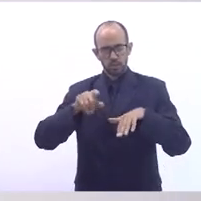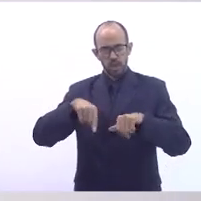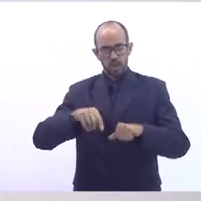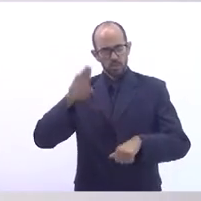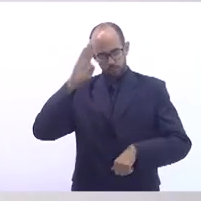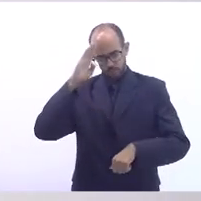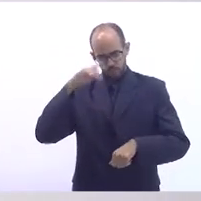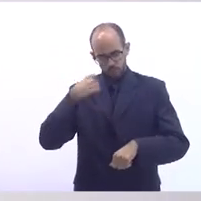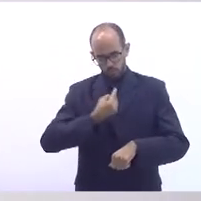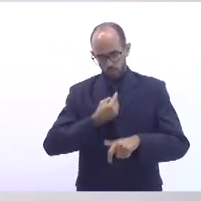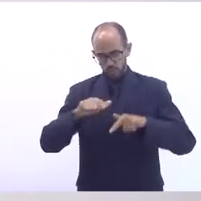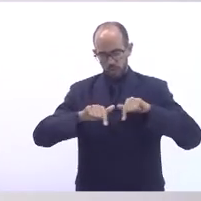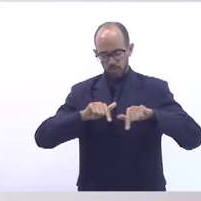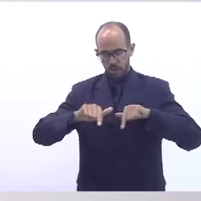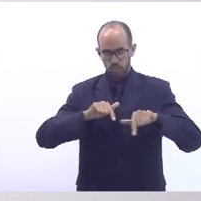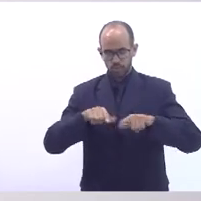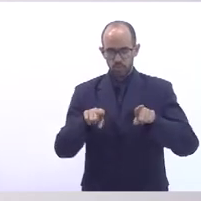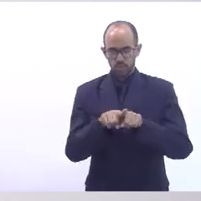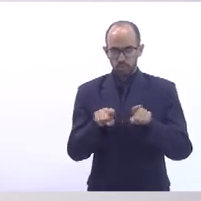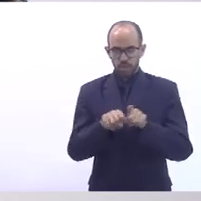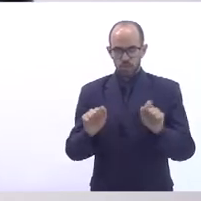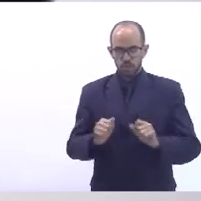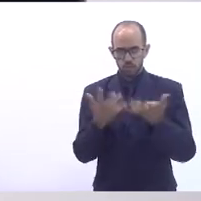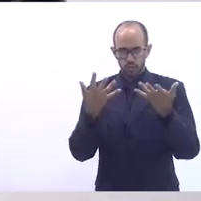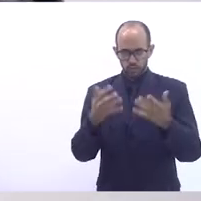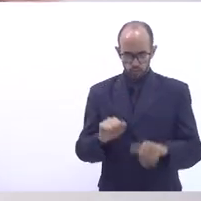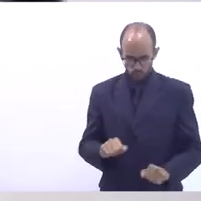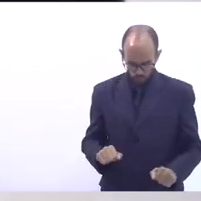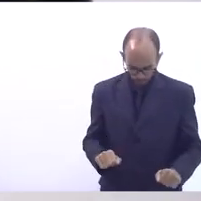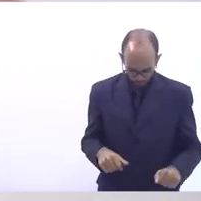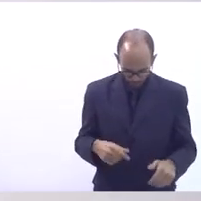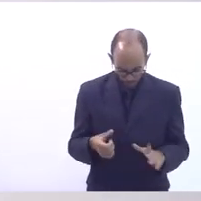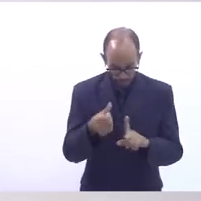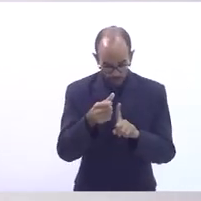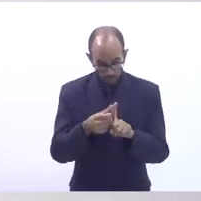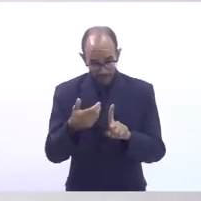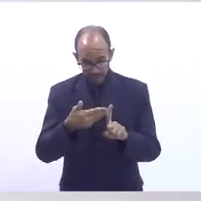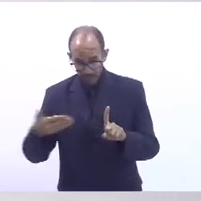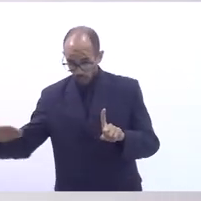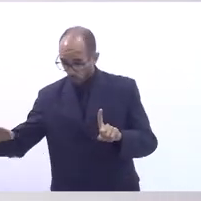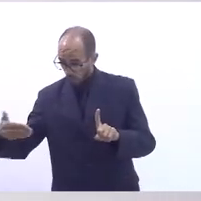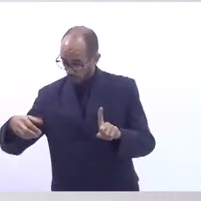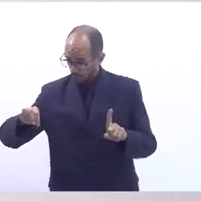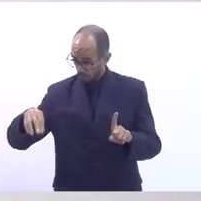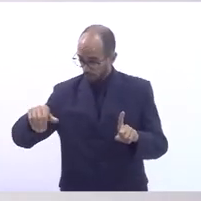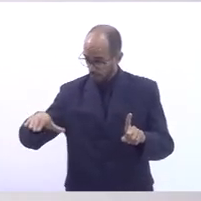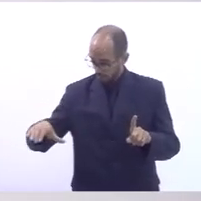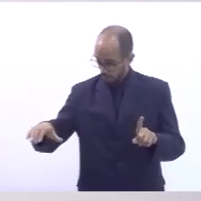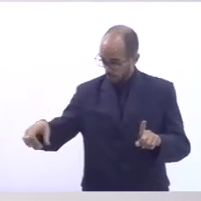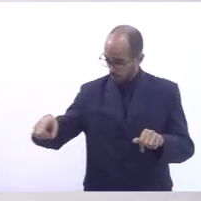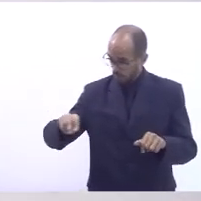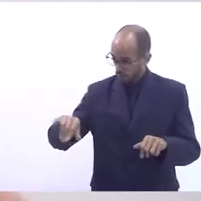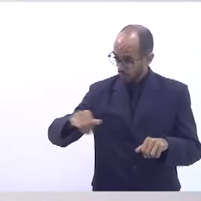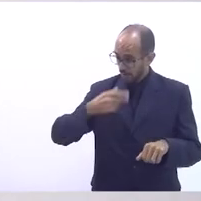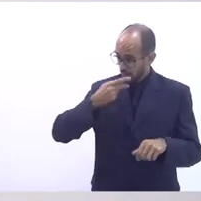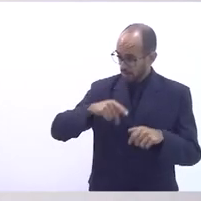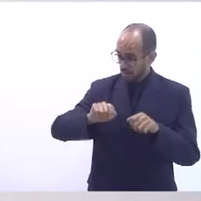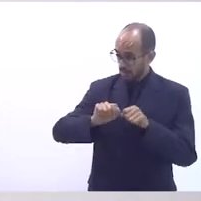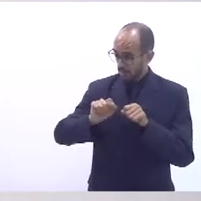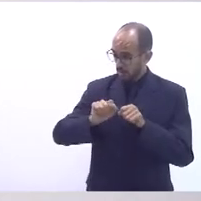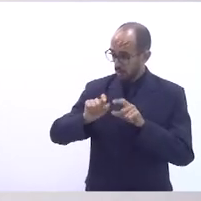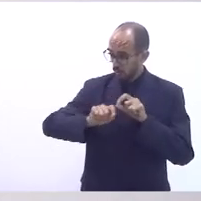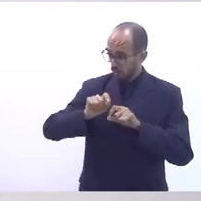lá do nosso trabalho além dos eventos esse semestre mim que nós vamos fazer o terceiro